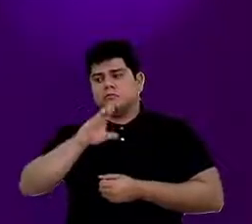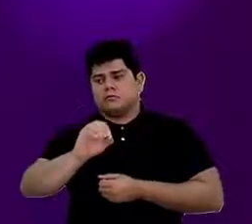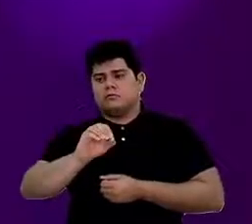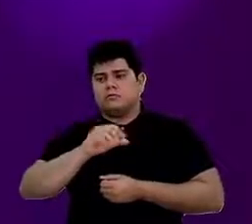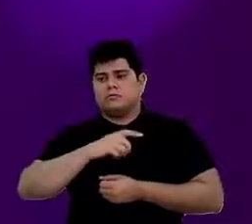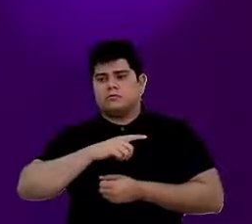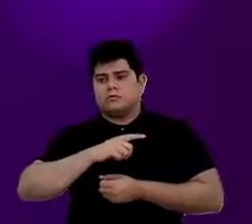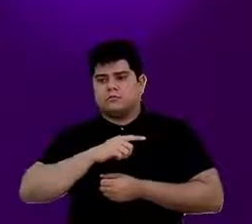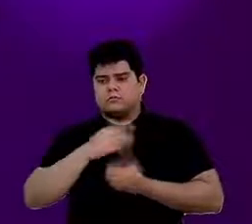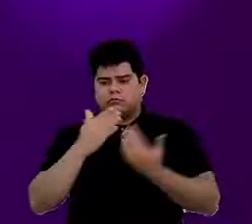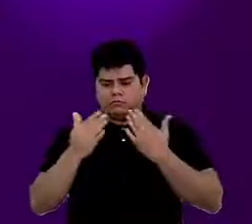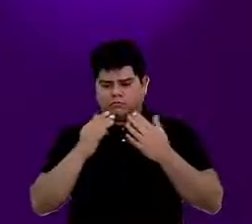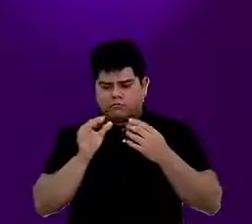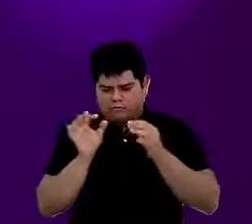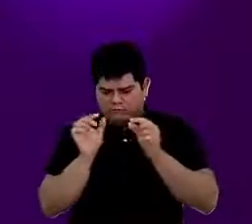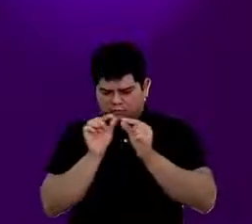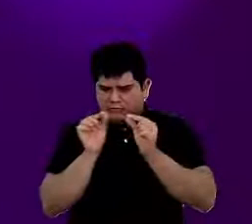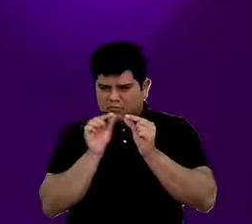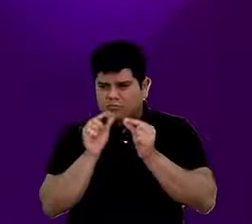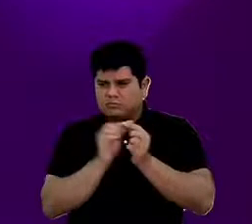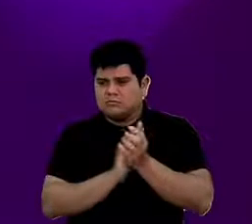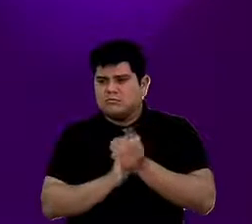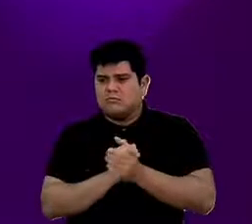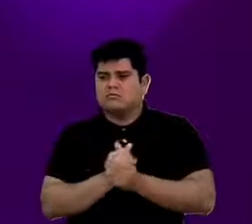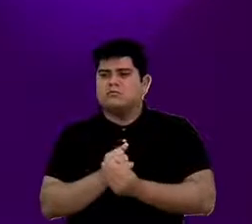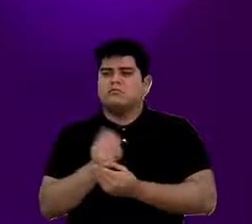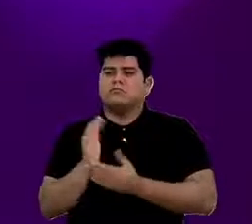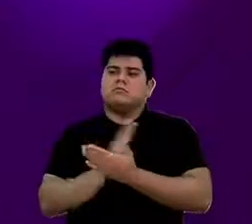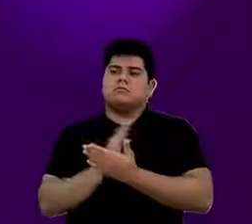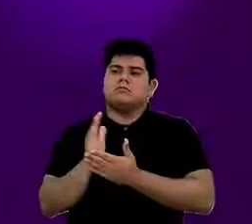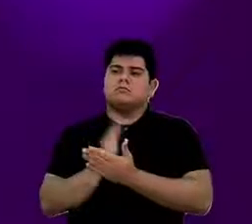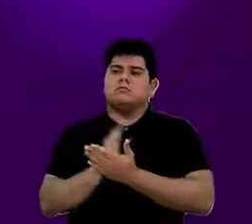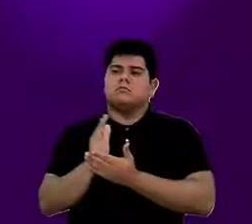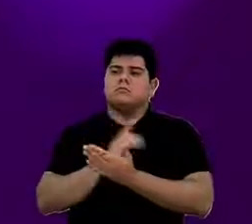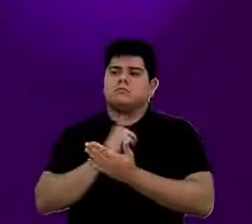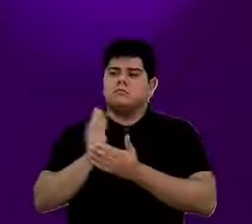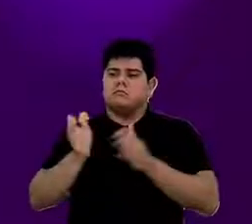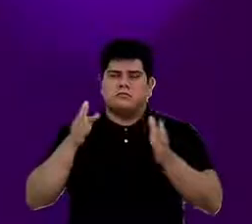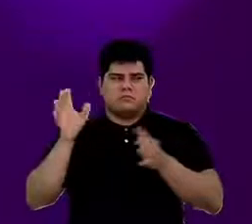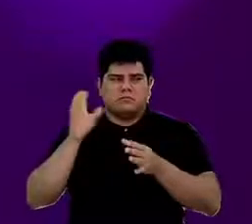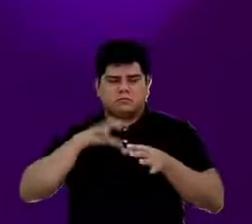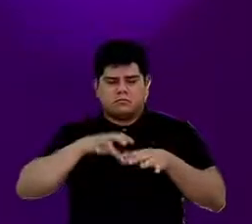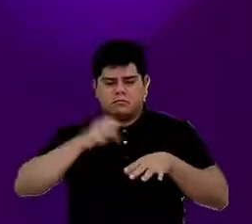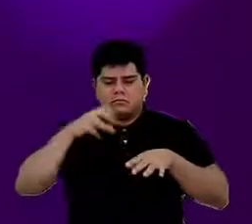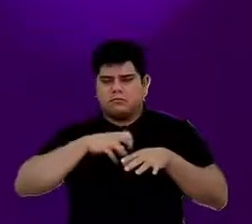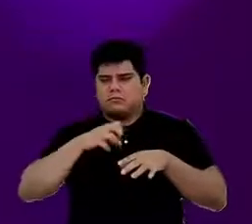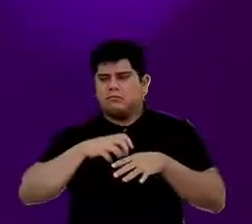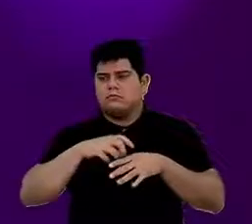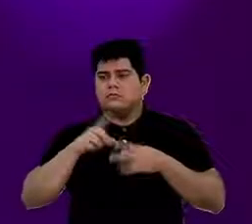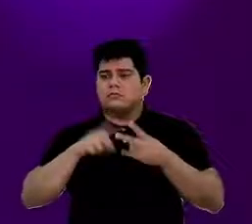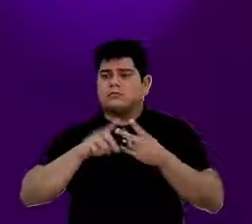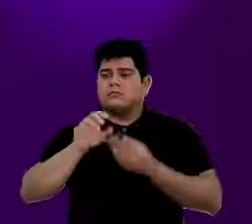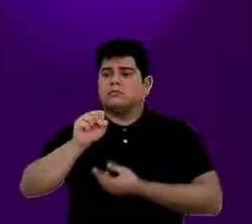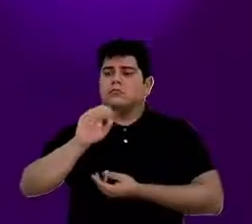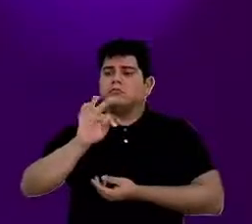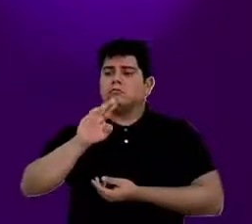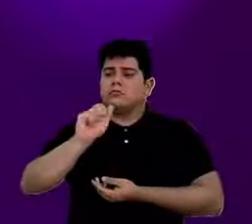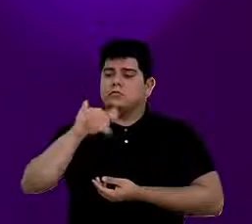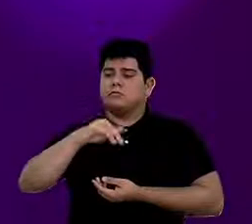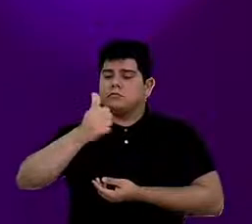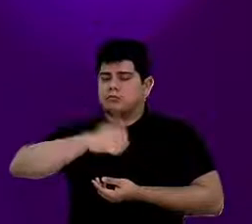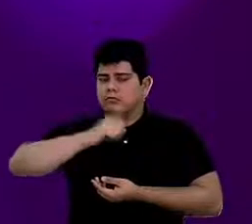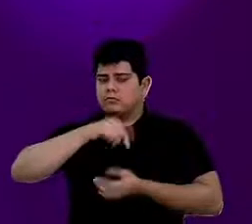microbolhas aumentou muito a acurácia do método em pacientes com janela acústica ruim, né? E o STRAIN permitiu a avaliação